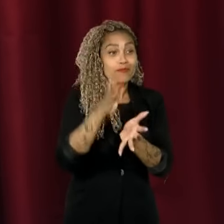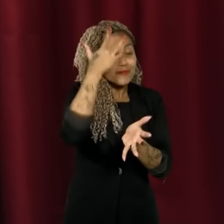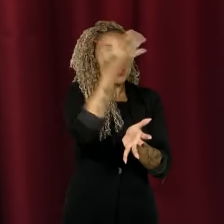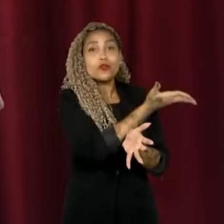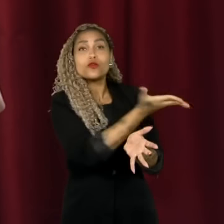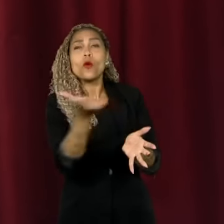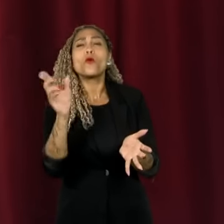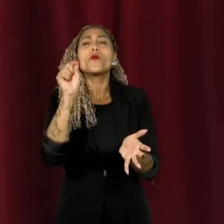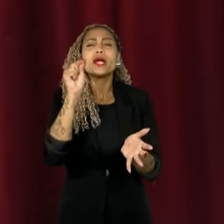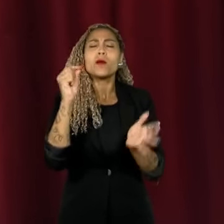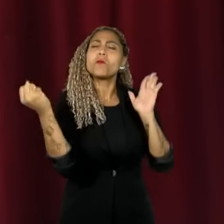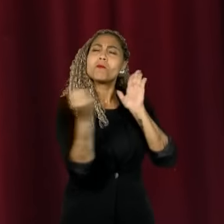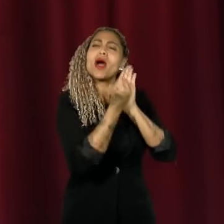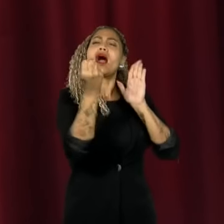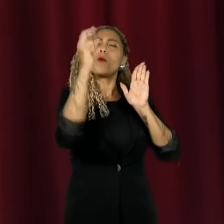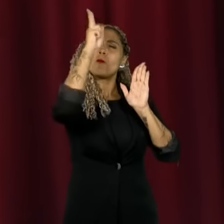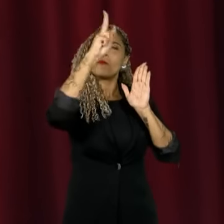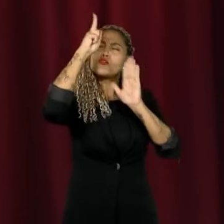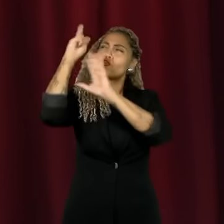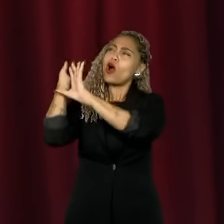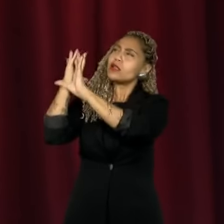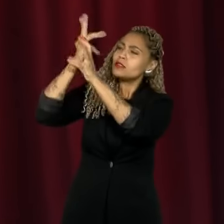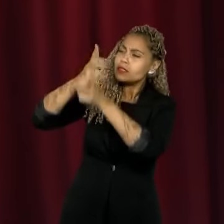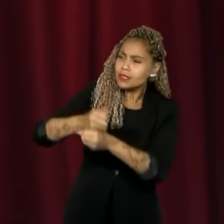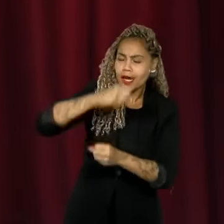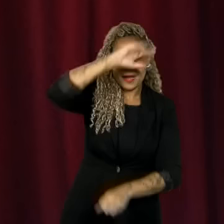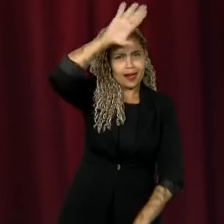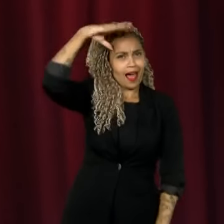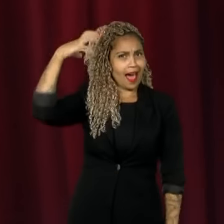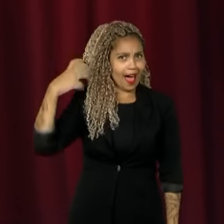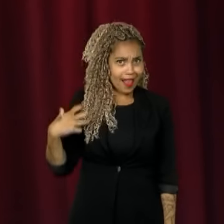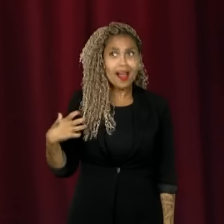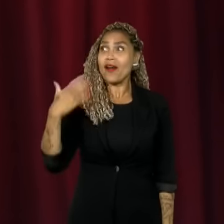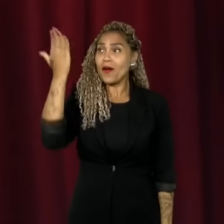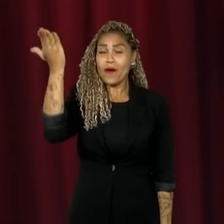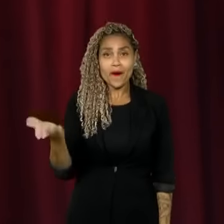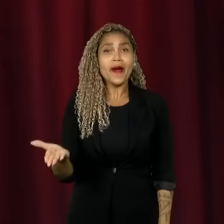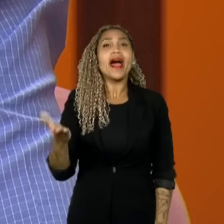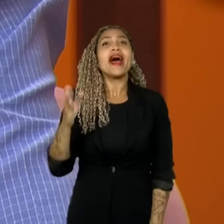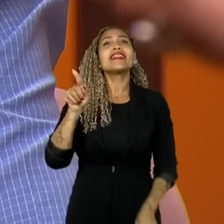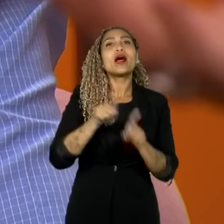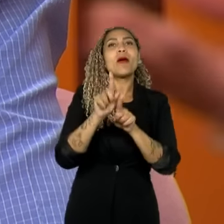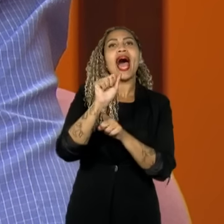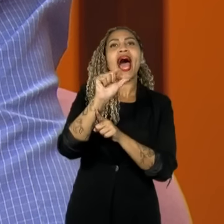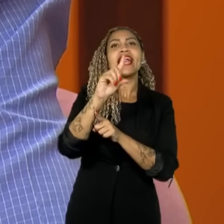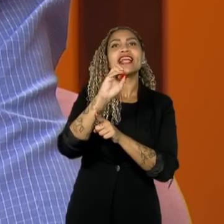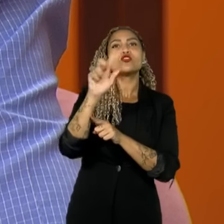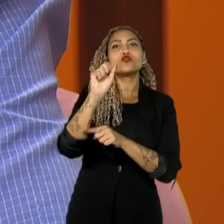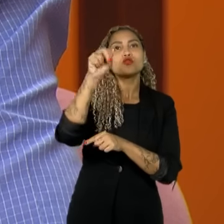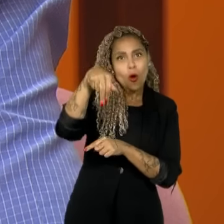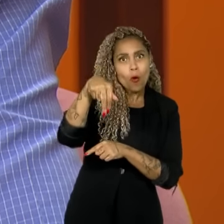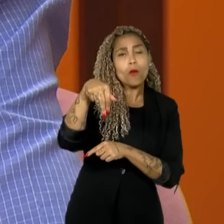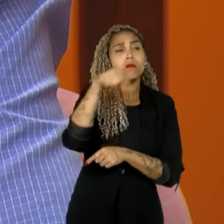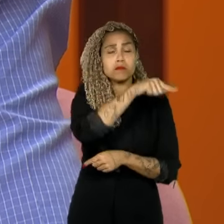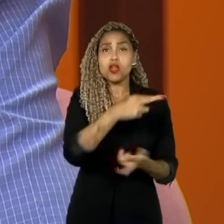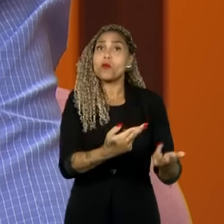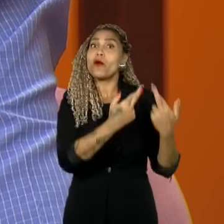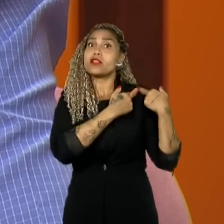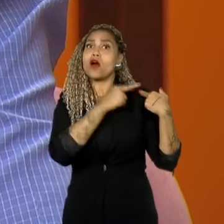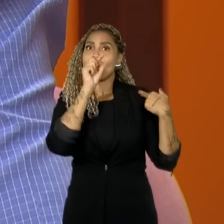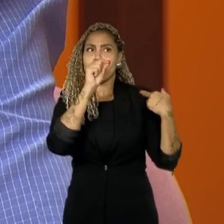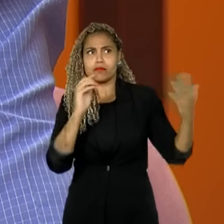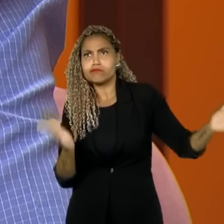muito importantes na trajetória da Clara, como produtor e radialista Adelson Alves, responsável por uma guinada na carreira da cantora